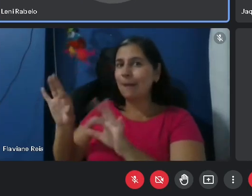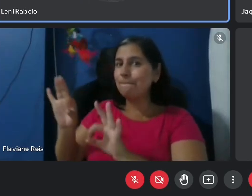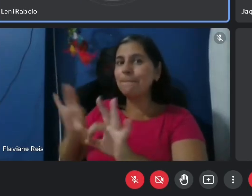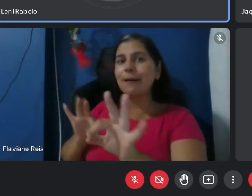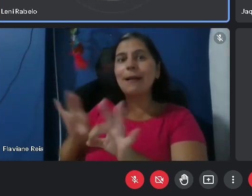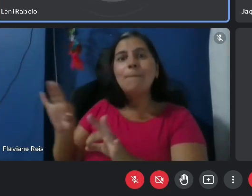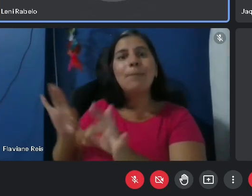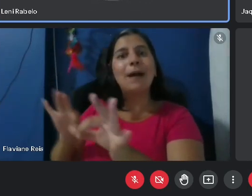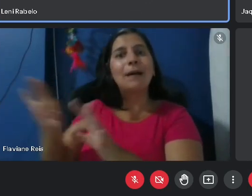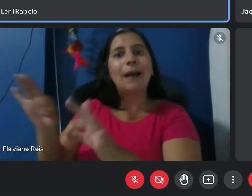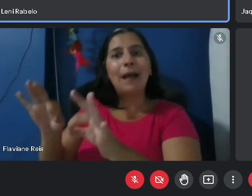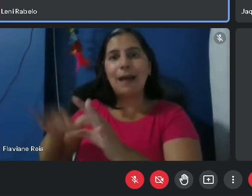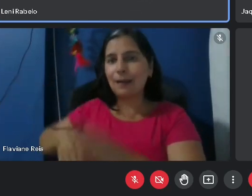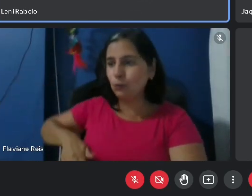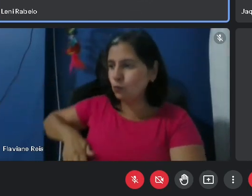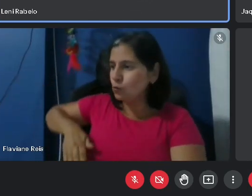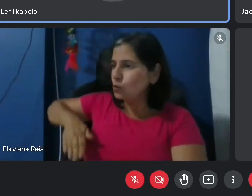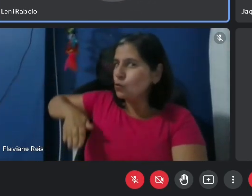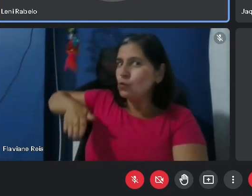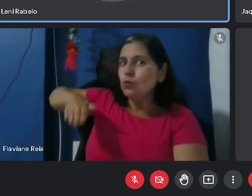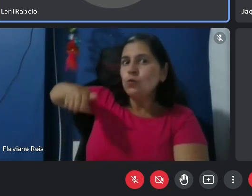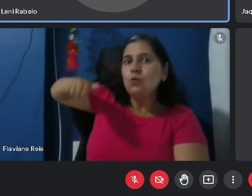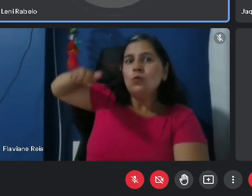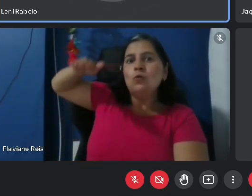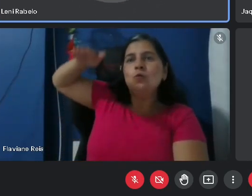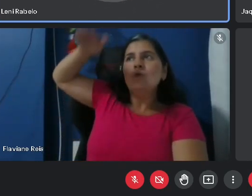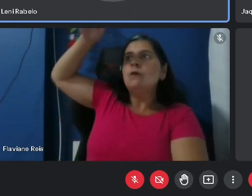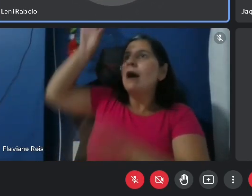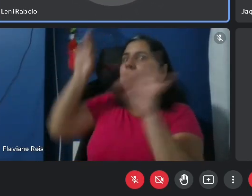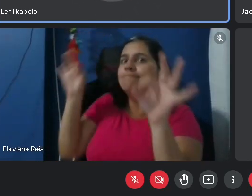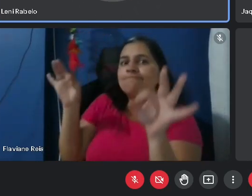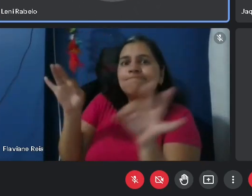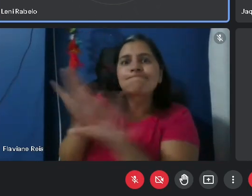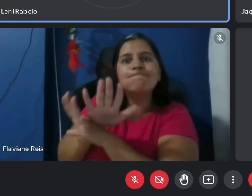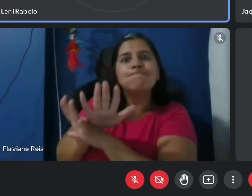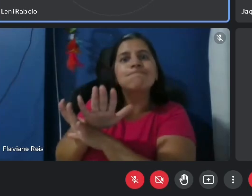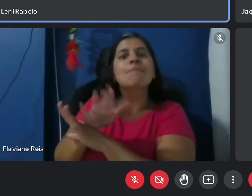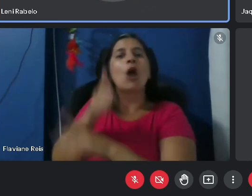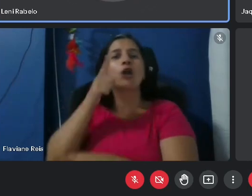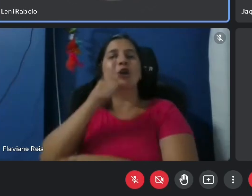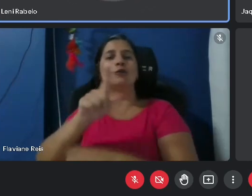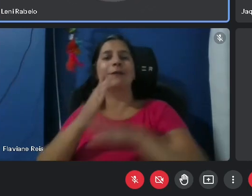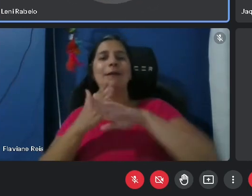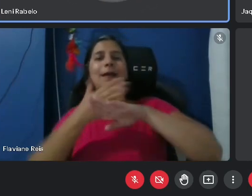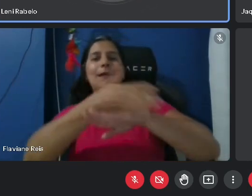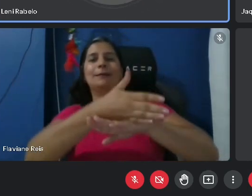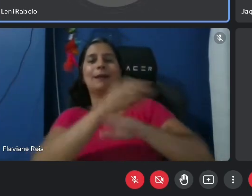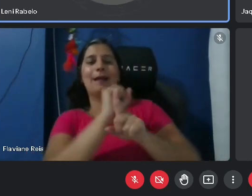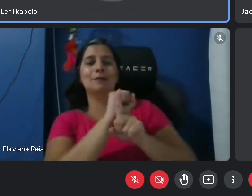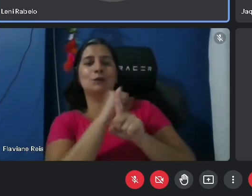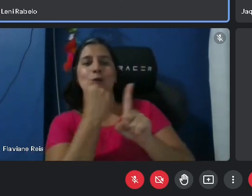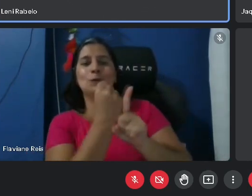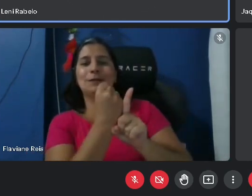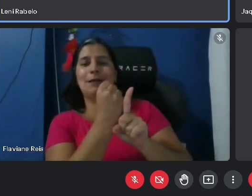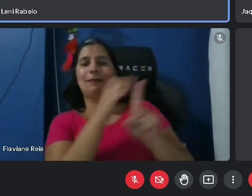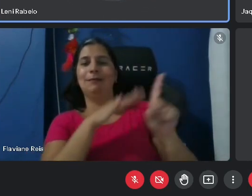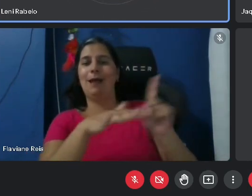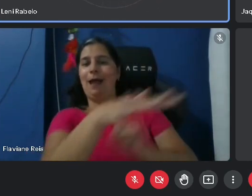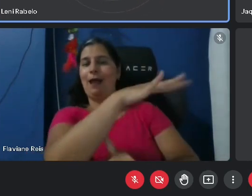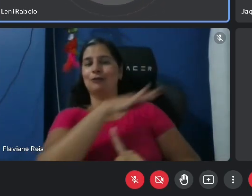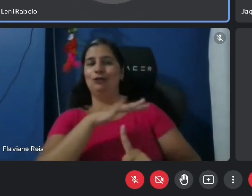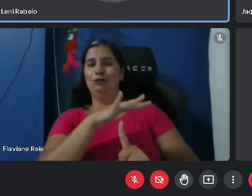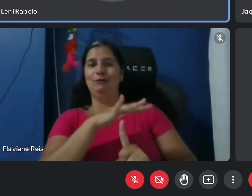ler, escrever, organizar, planejar isso de pequeno até a fase adulta,